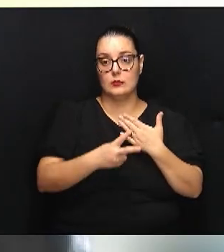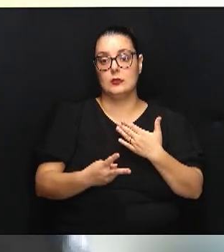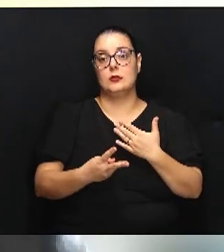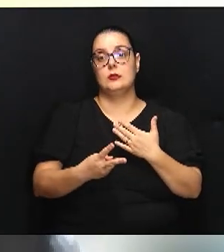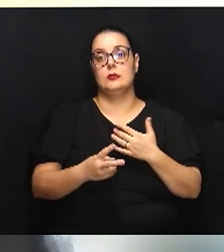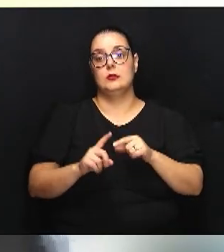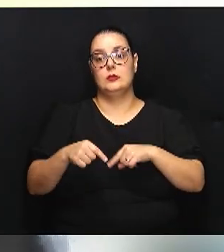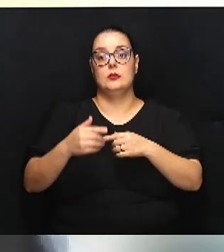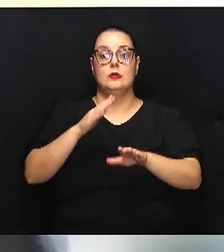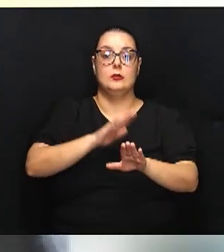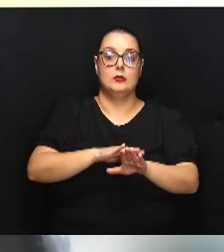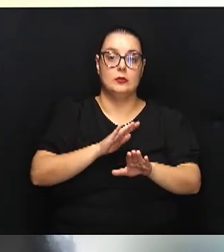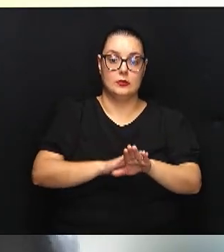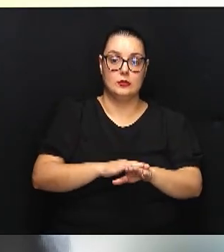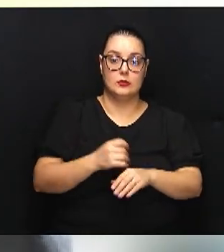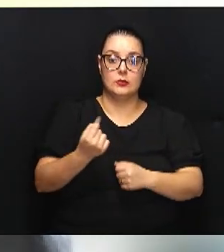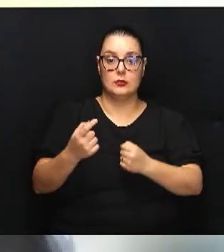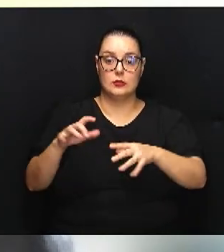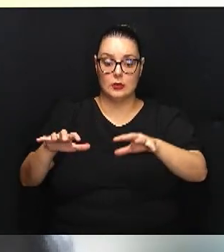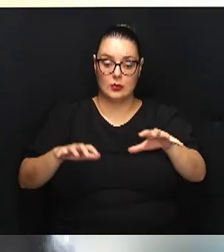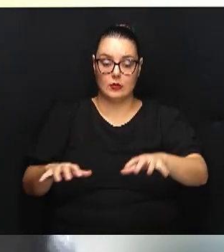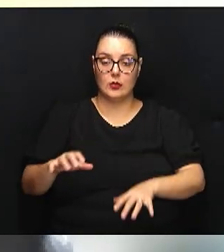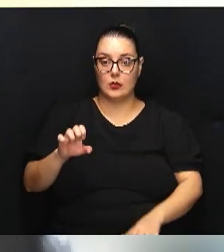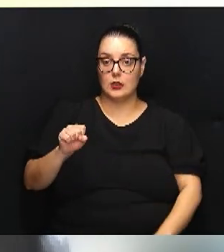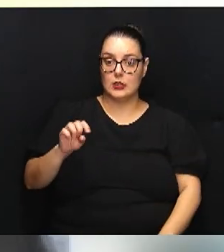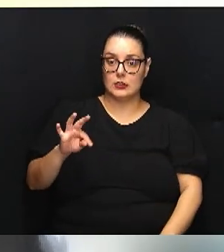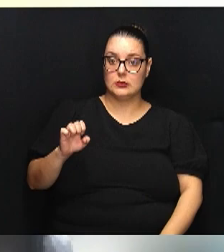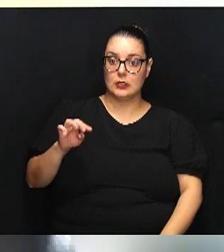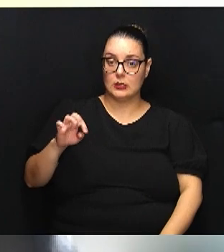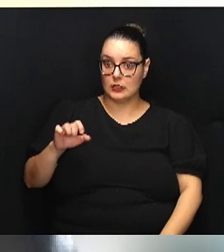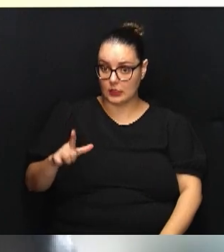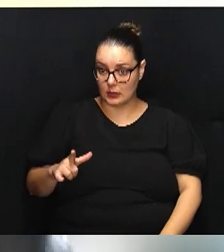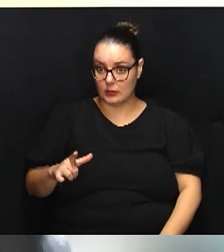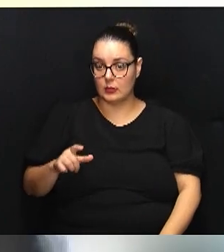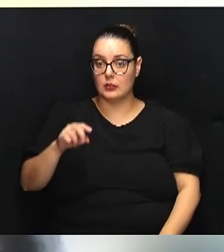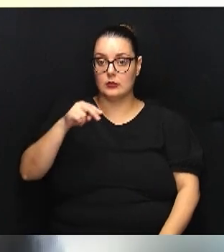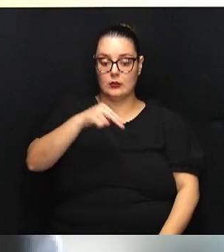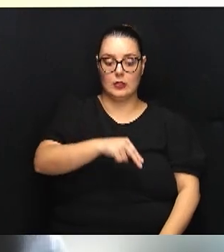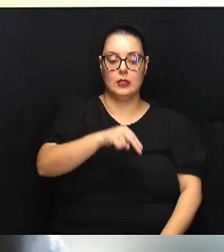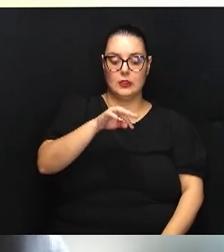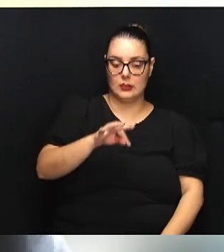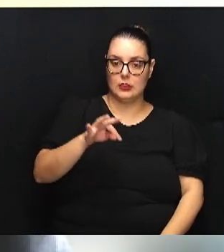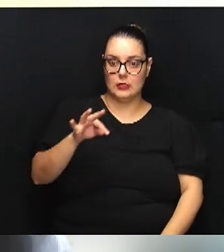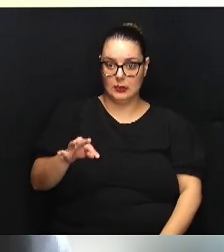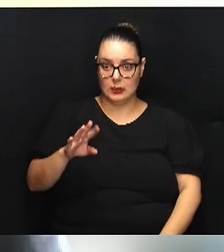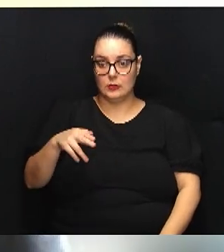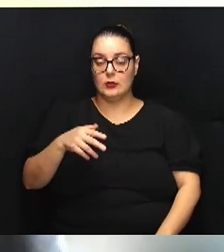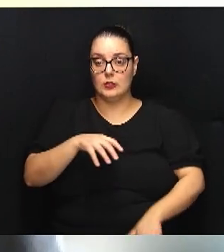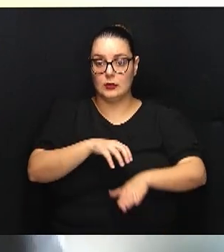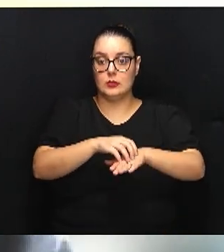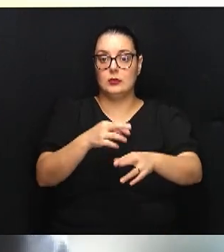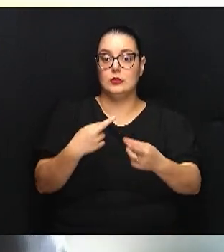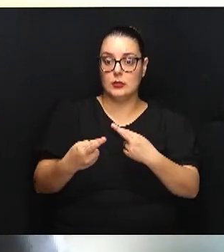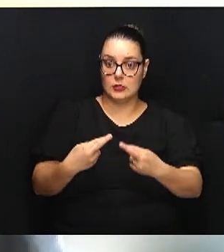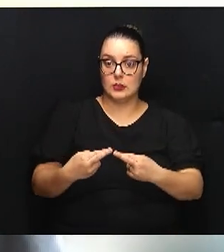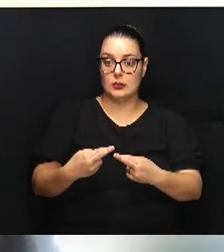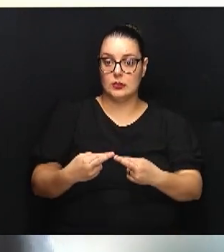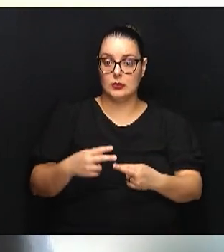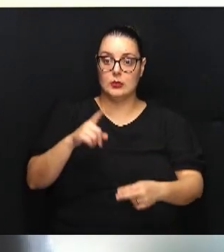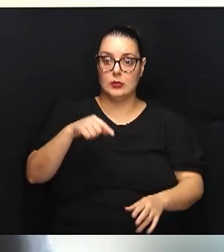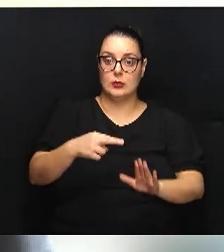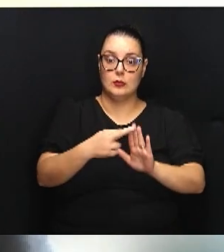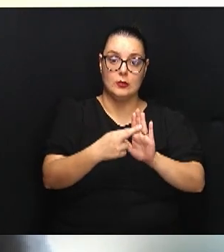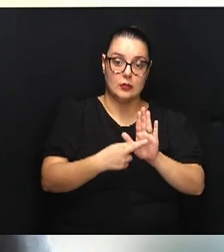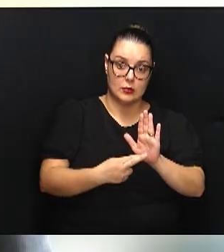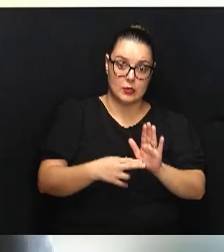provocada, né, gerada por meio de uma autuação por parte de algum órgão estatal. Então, pode ser tanto pela NTT, quando a gente fala de